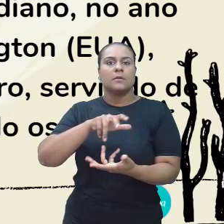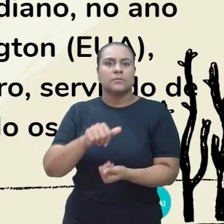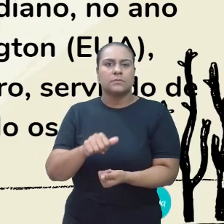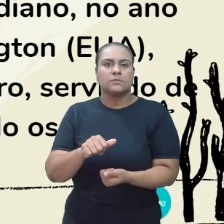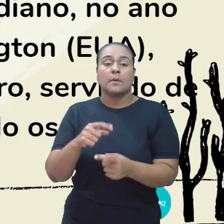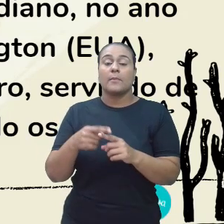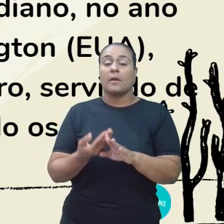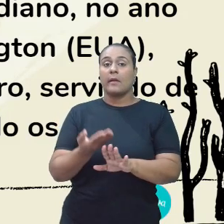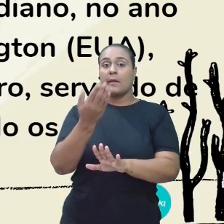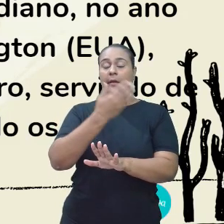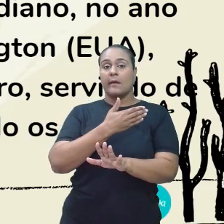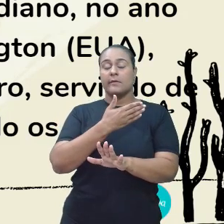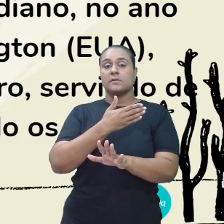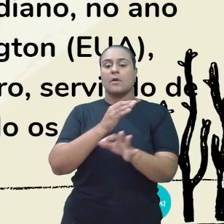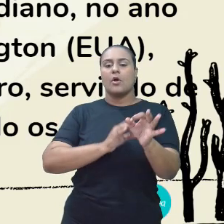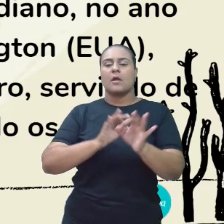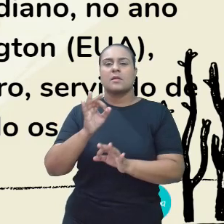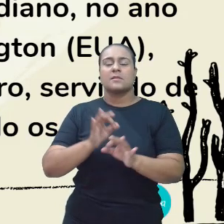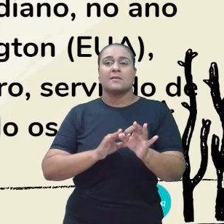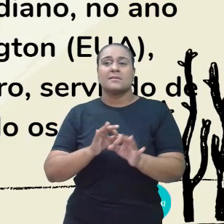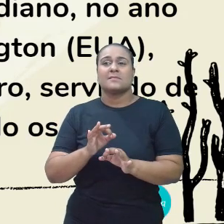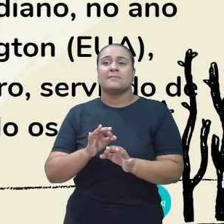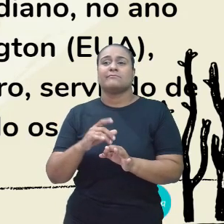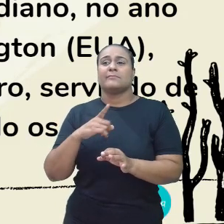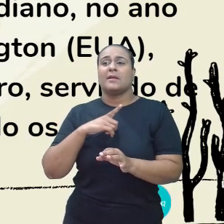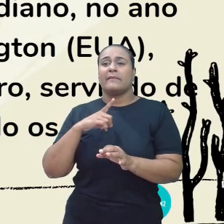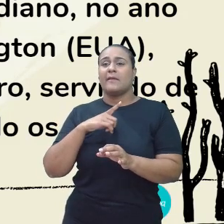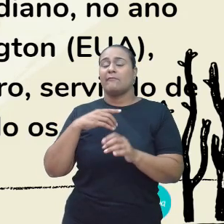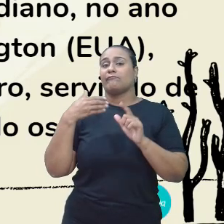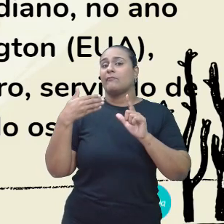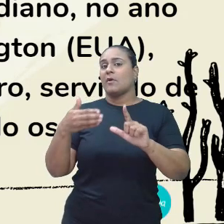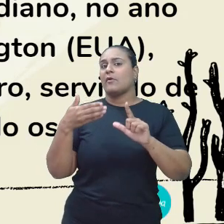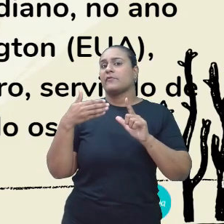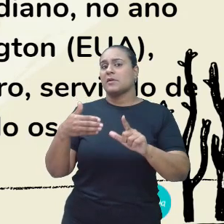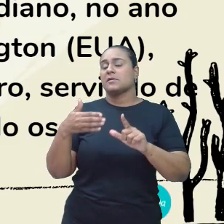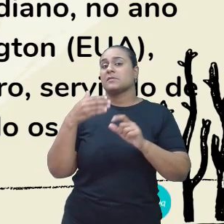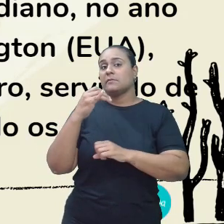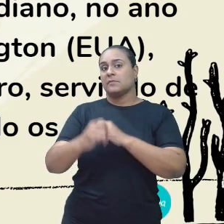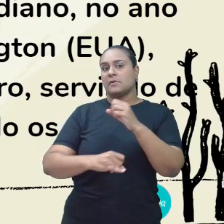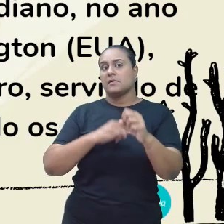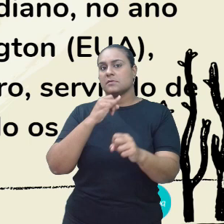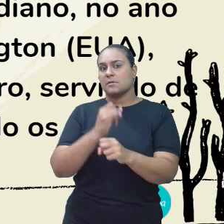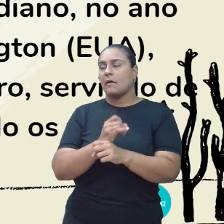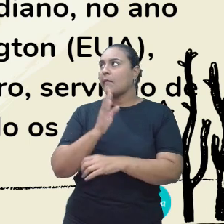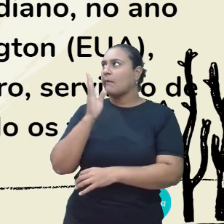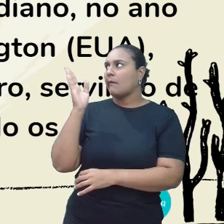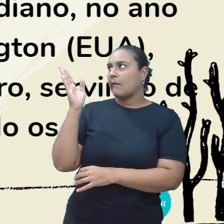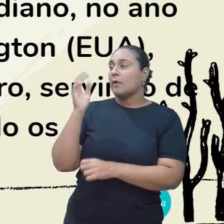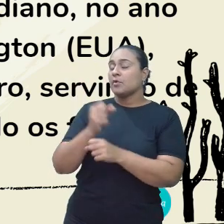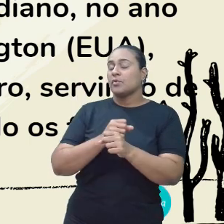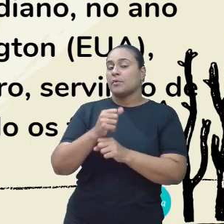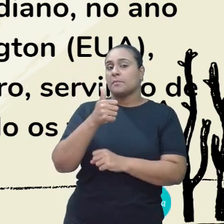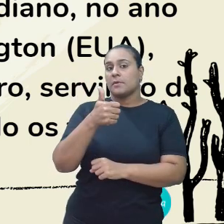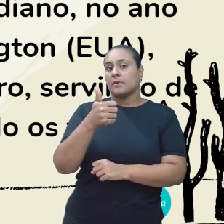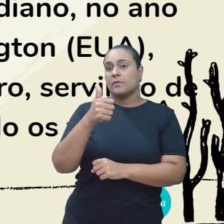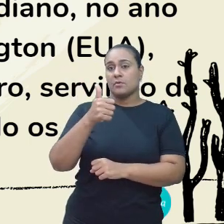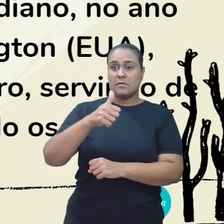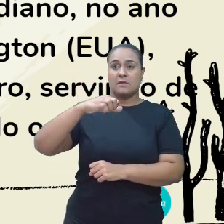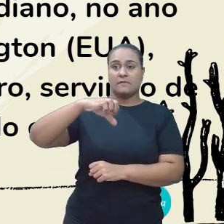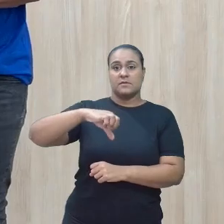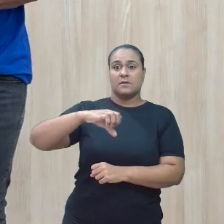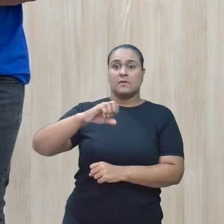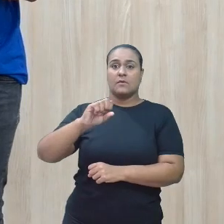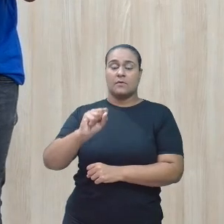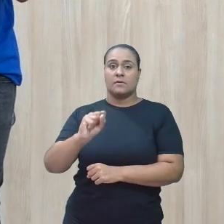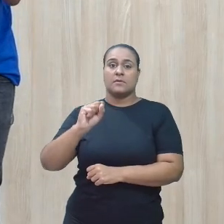a divisão, já falei para vocês, mas teve uma conferência, gente, internacional do meridiano em 1984. Então, foi lá nos